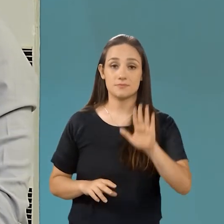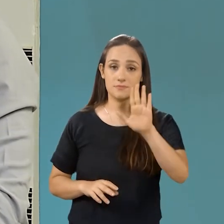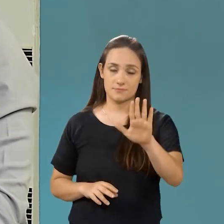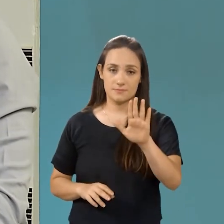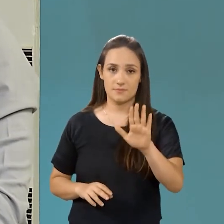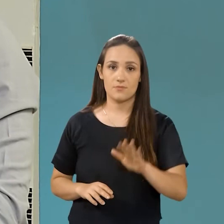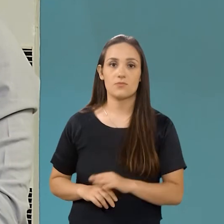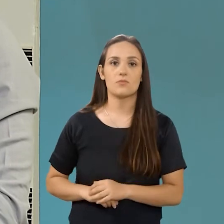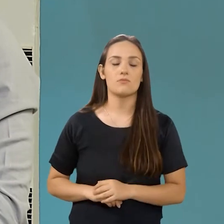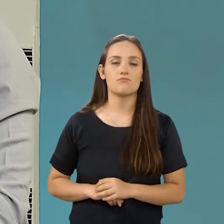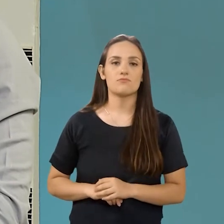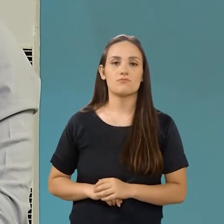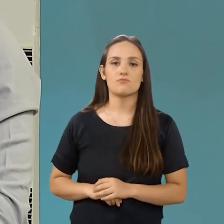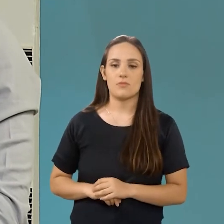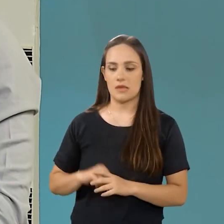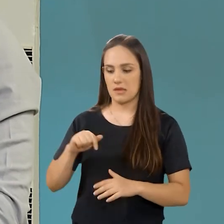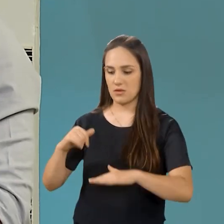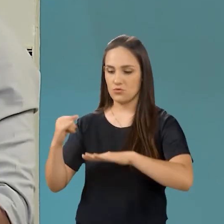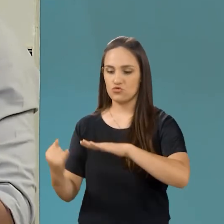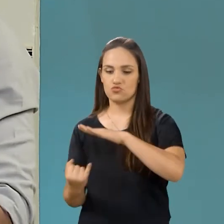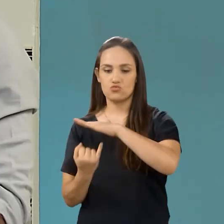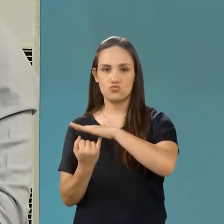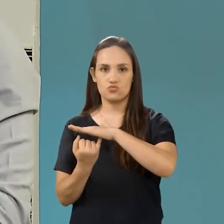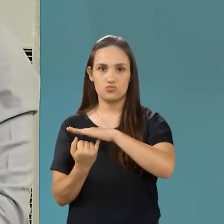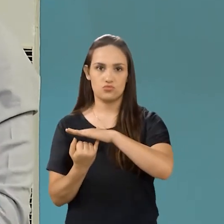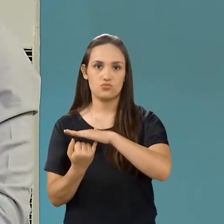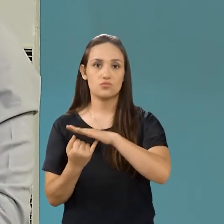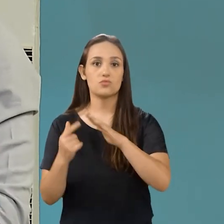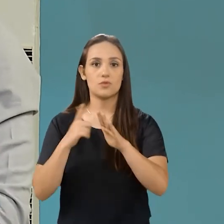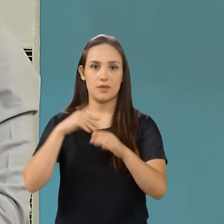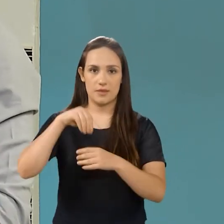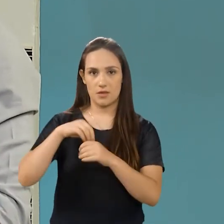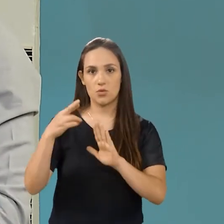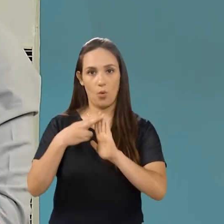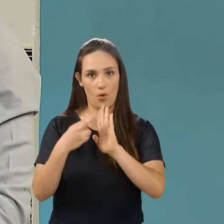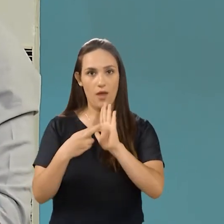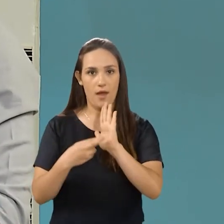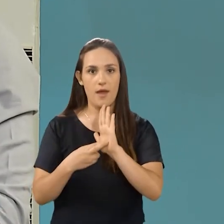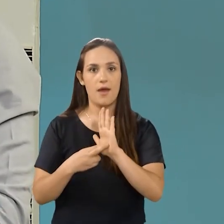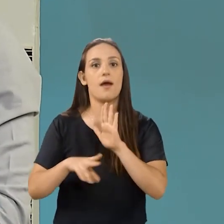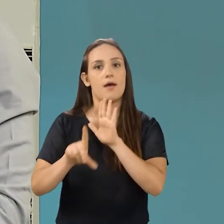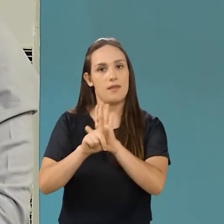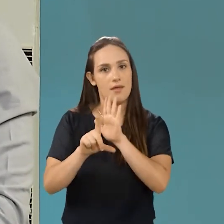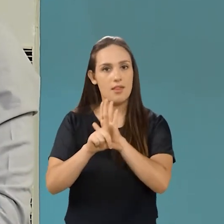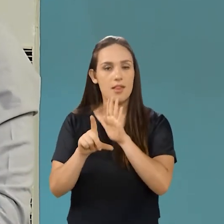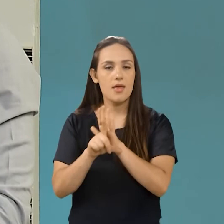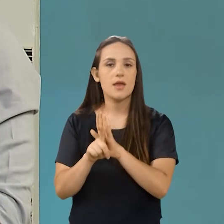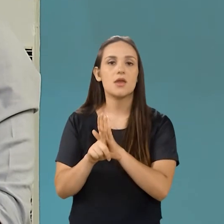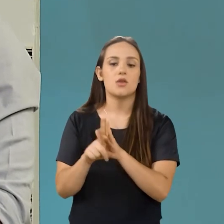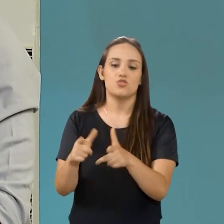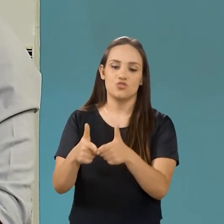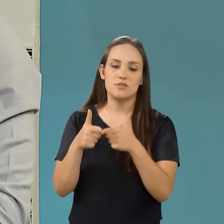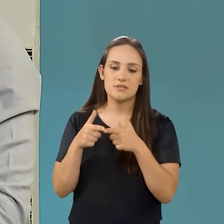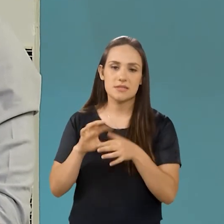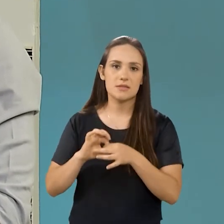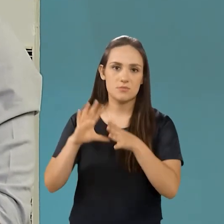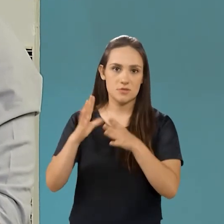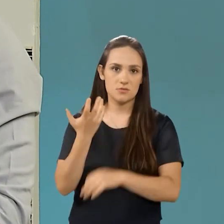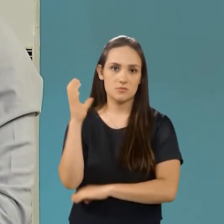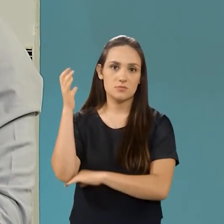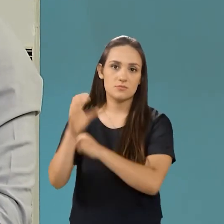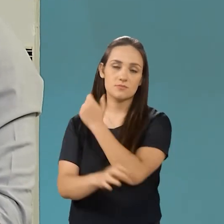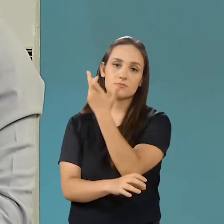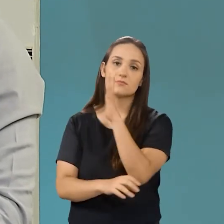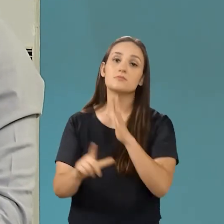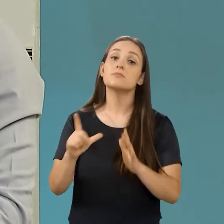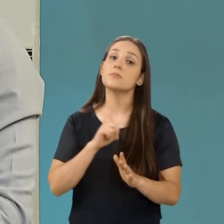Existe no Instituto, o Estado, ele, na nossa regra de legislação ambiental, de licenciamento ambiental, existe a atividade